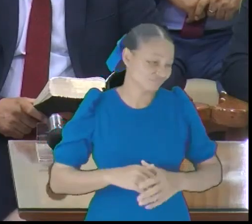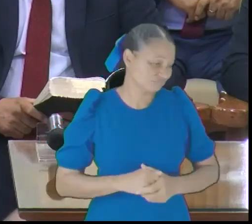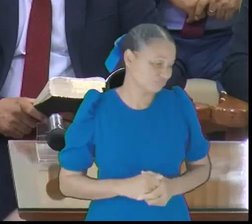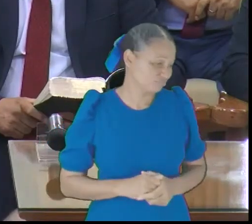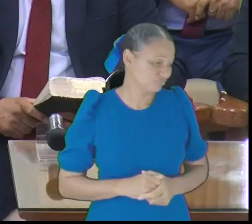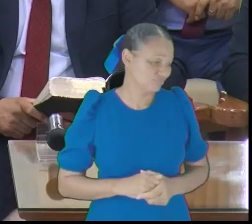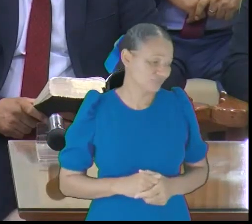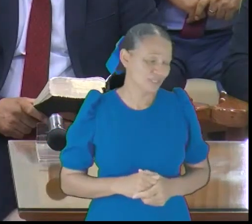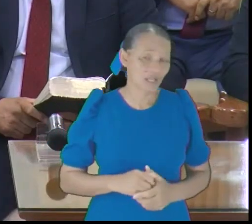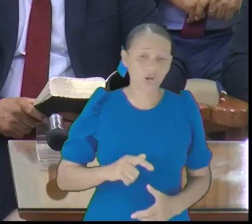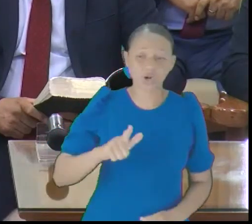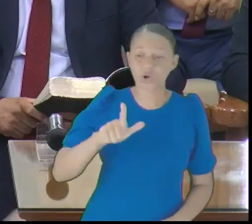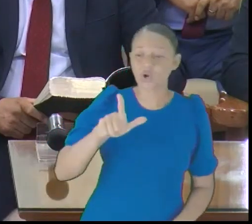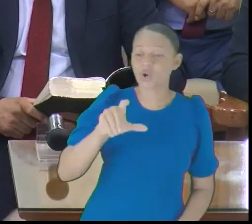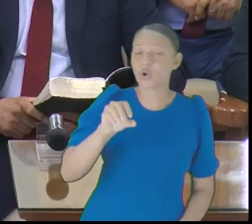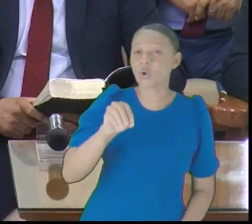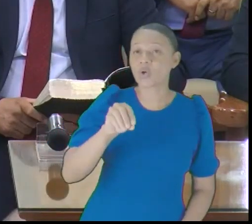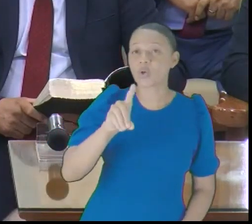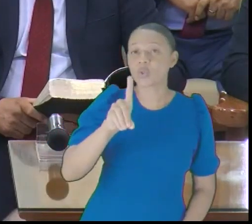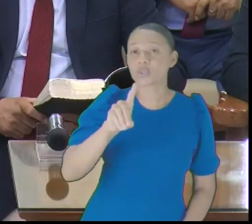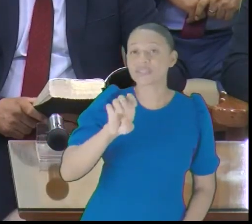Em Lodebar.